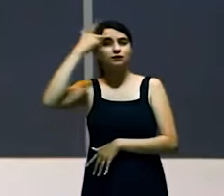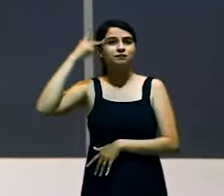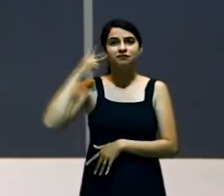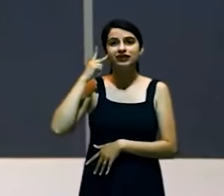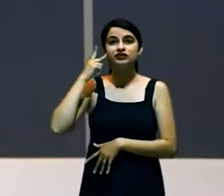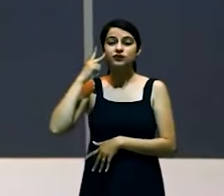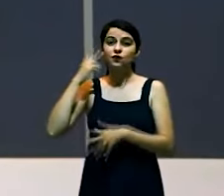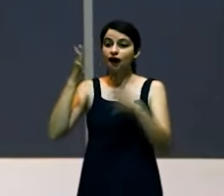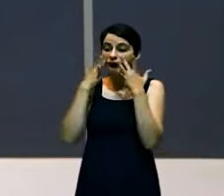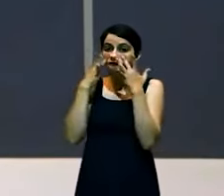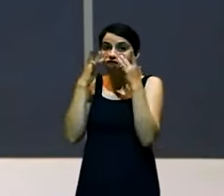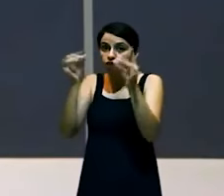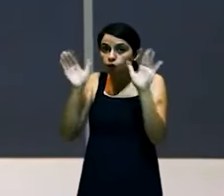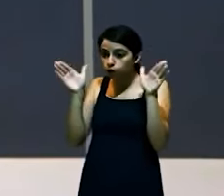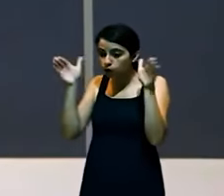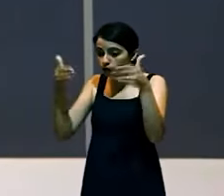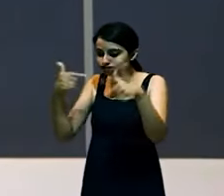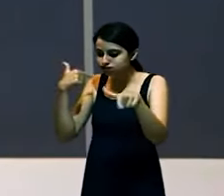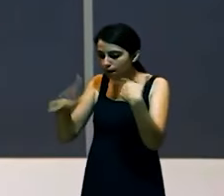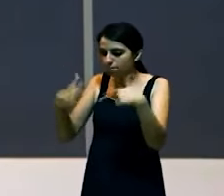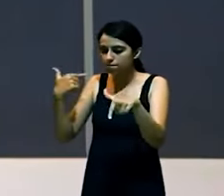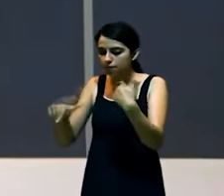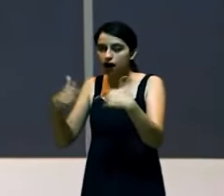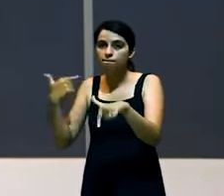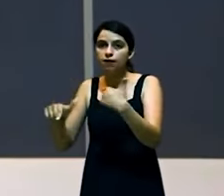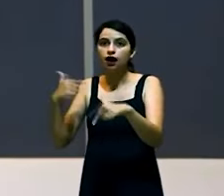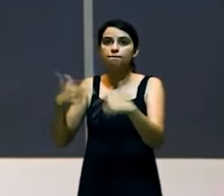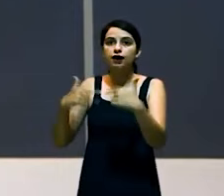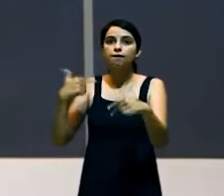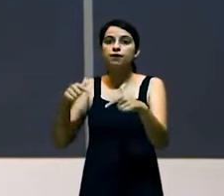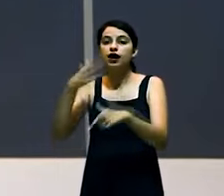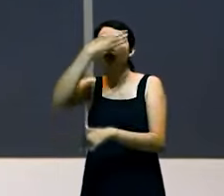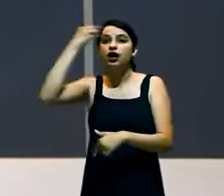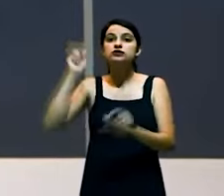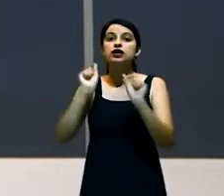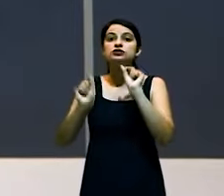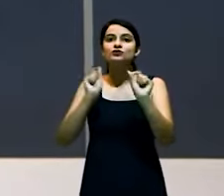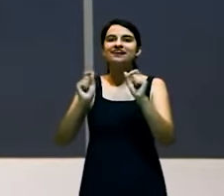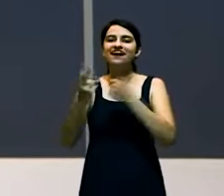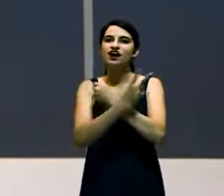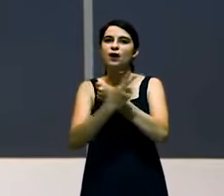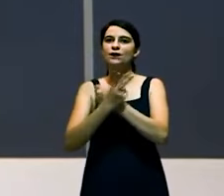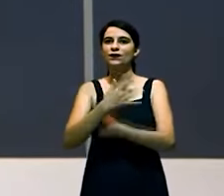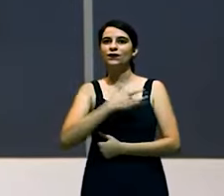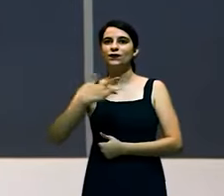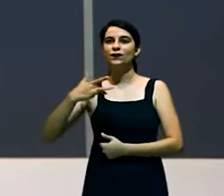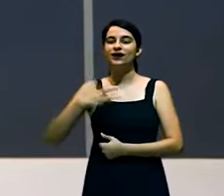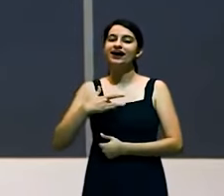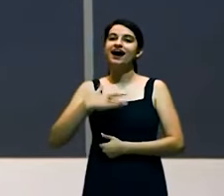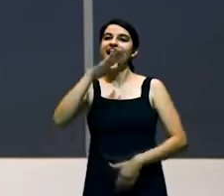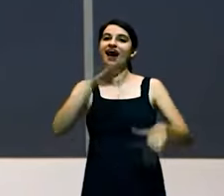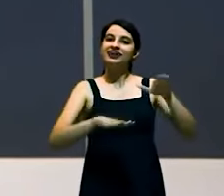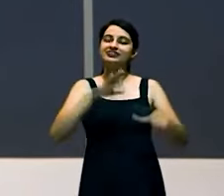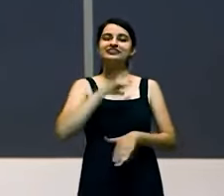saúde. Lá na frente vai vir a conta. Tem gente priorizando o trabalho,